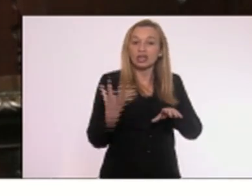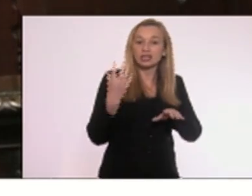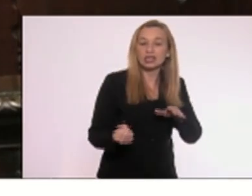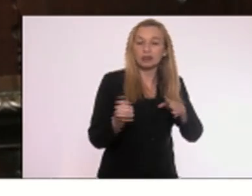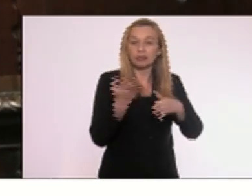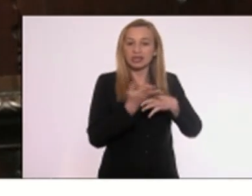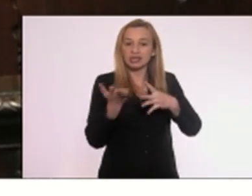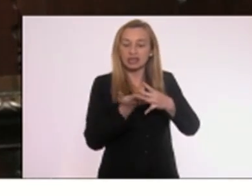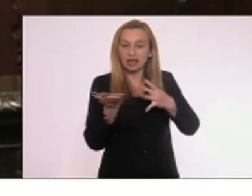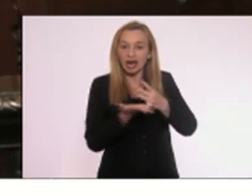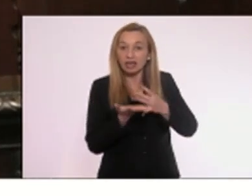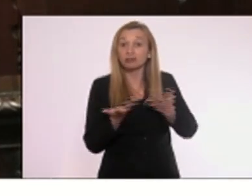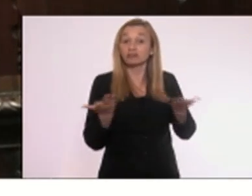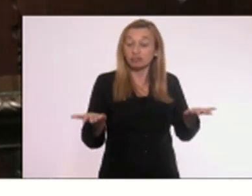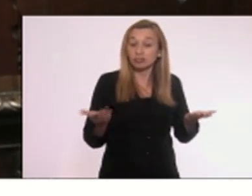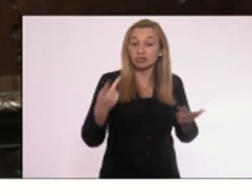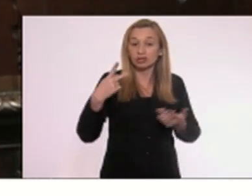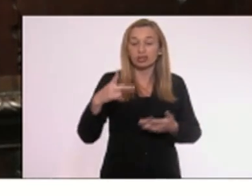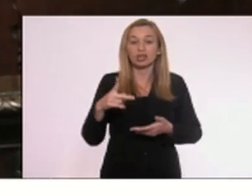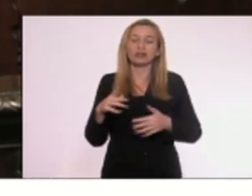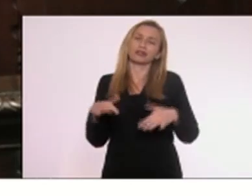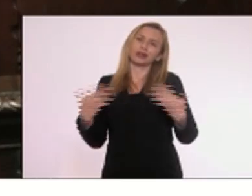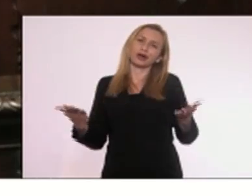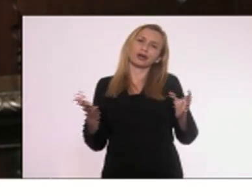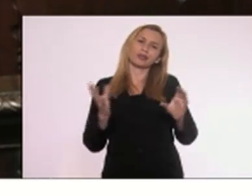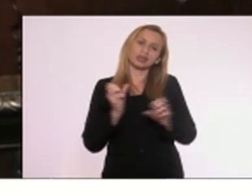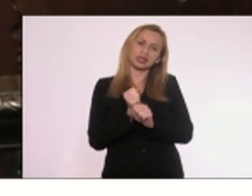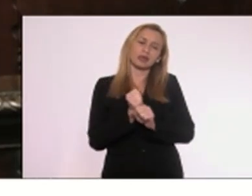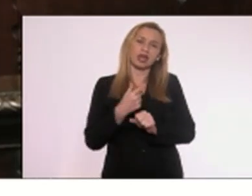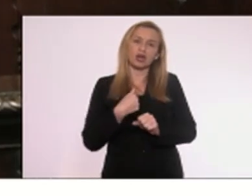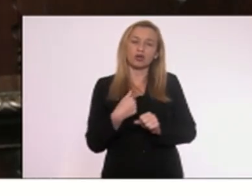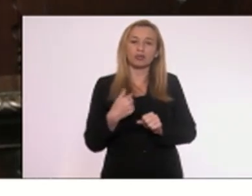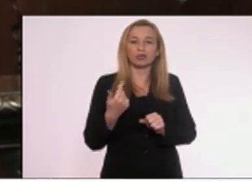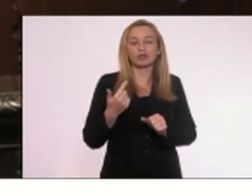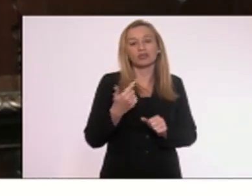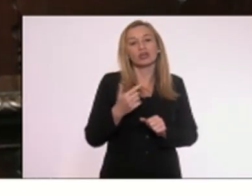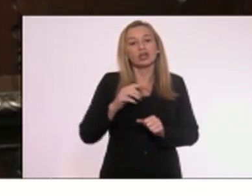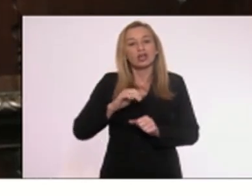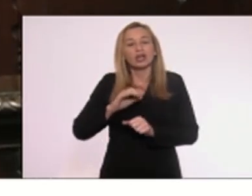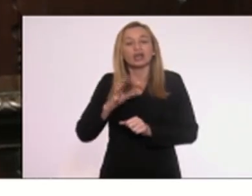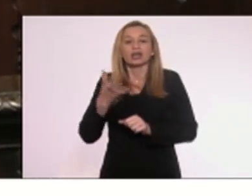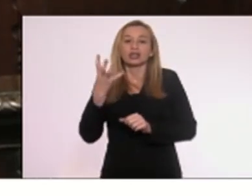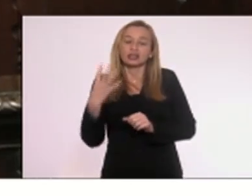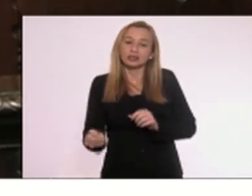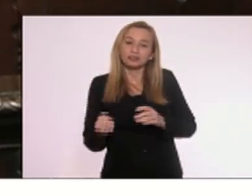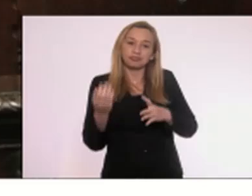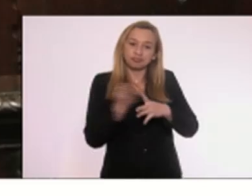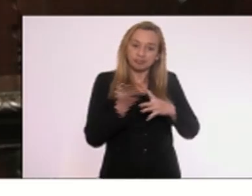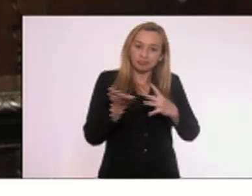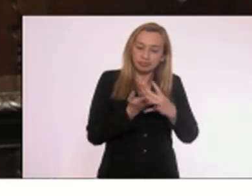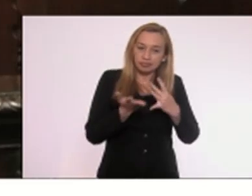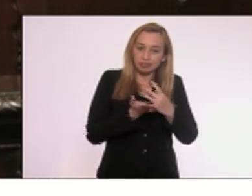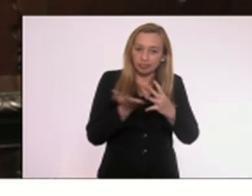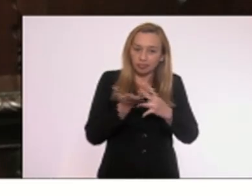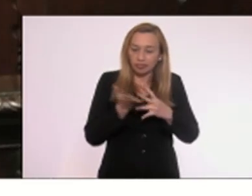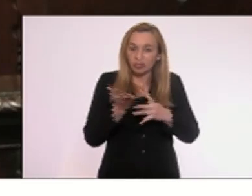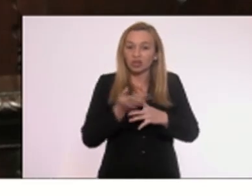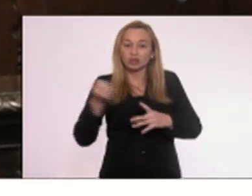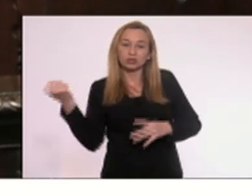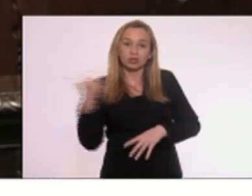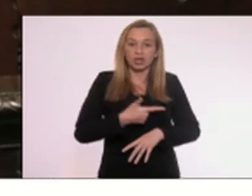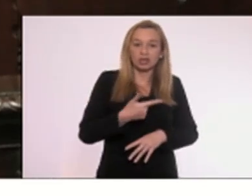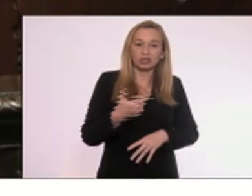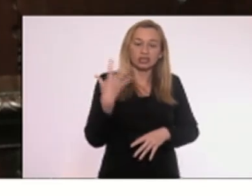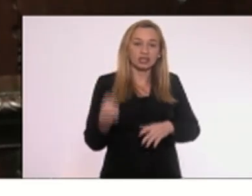seu salário. Ora, é uma questão matemática. Eu prefiro receber parte de algo que me é devido do que não receber absolutamente